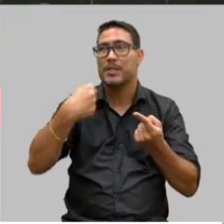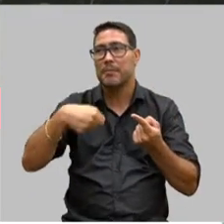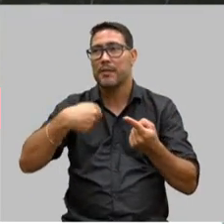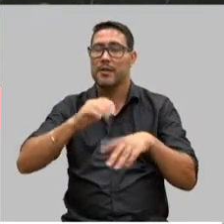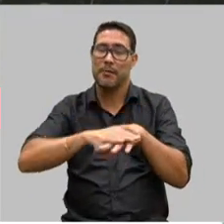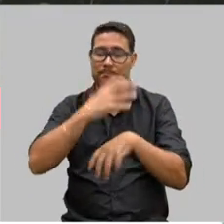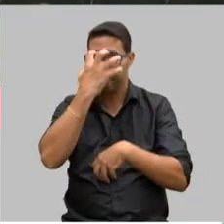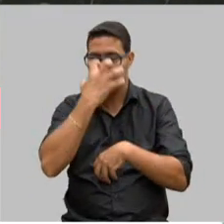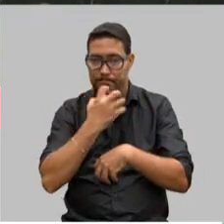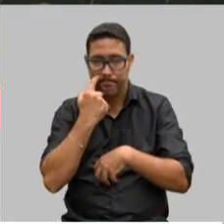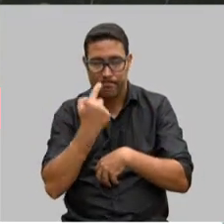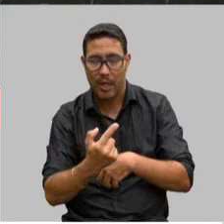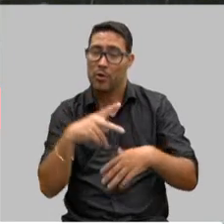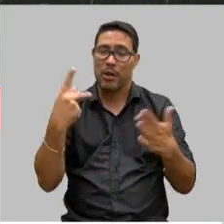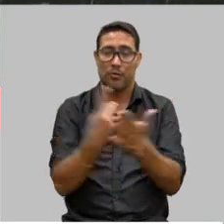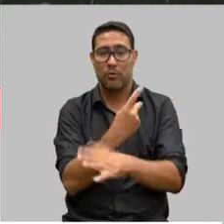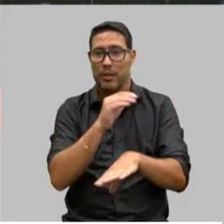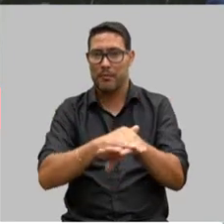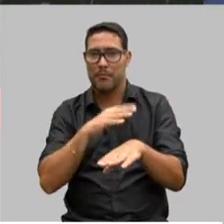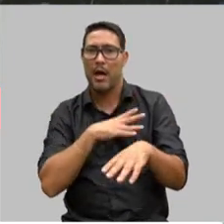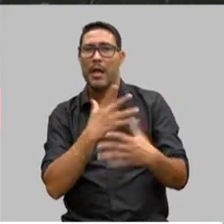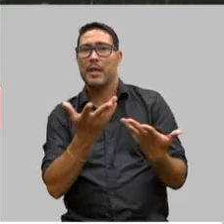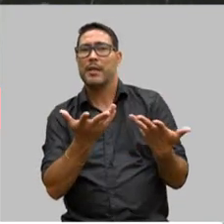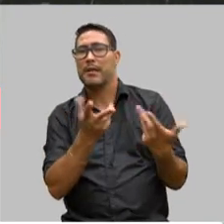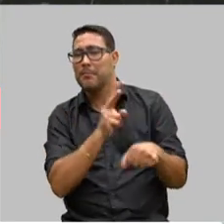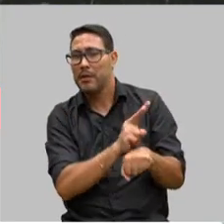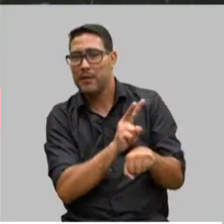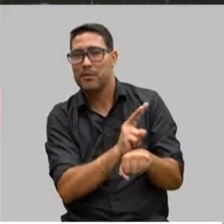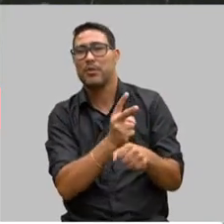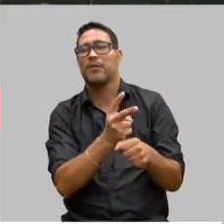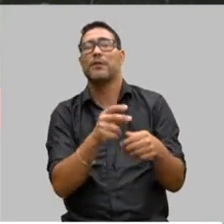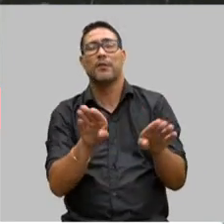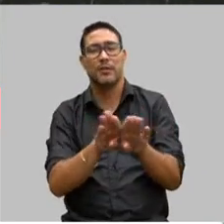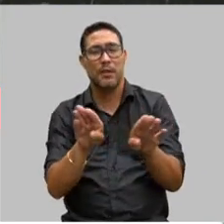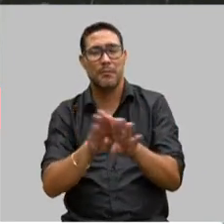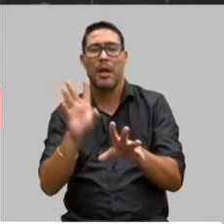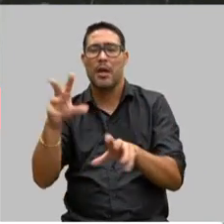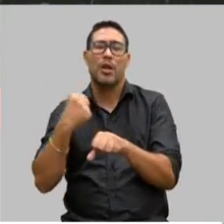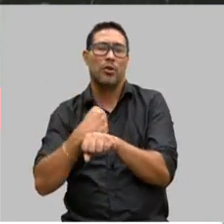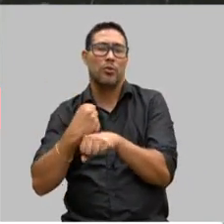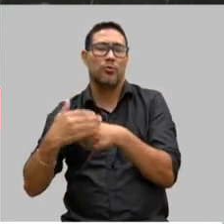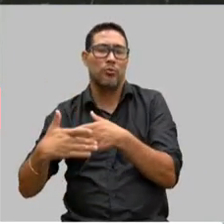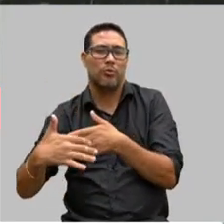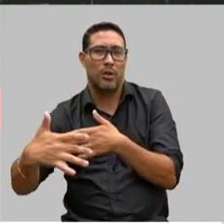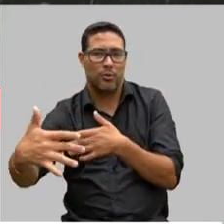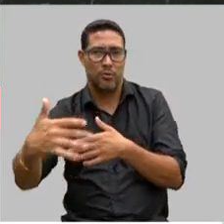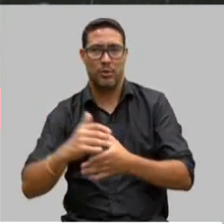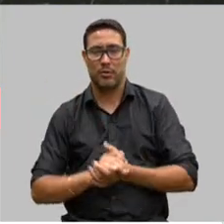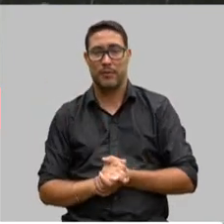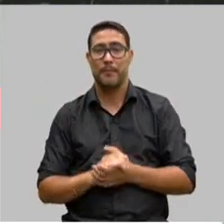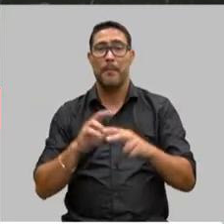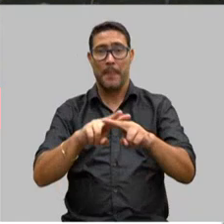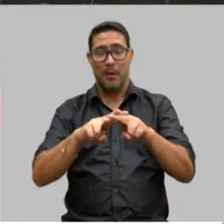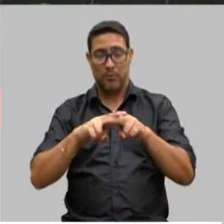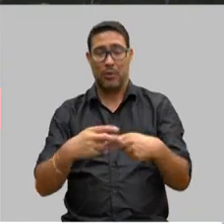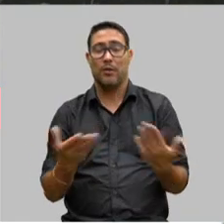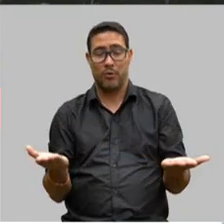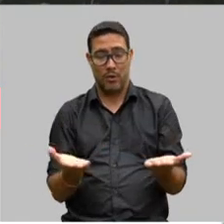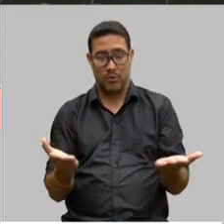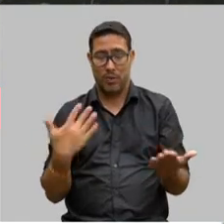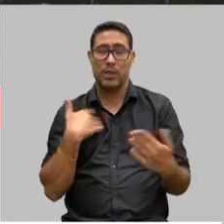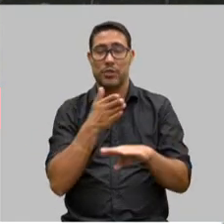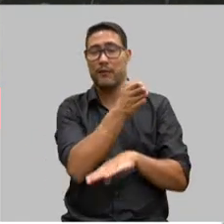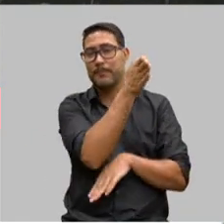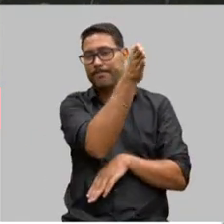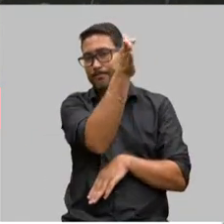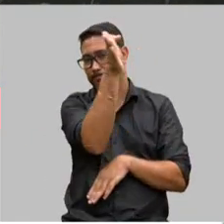não só preventivas, mas estruturantes, duradouras. Então, eu penso que nós, com os eventos que nós vamos fazer pelo interior afora,